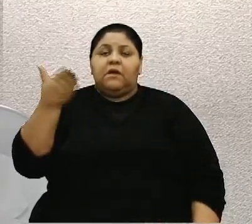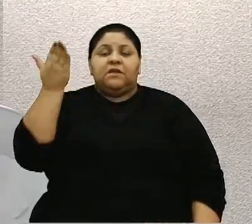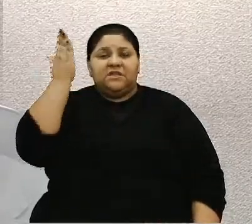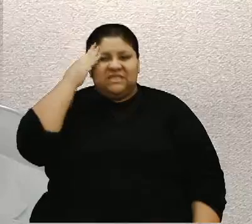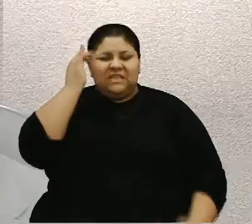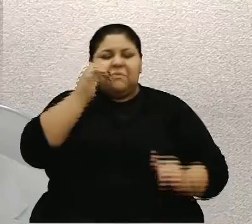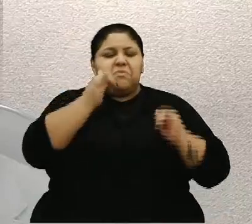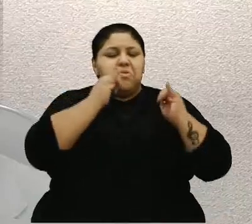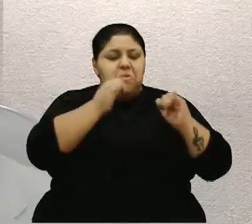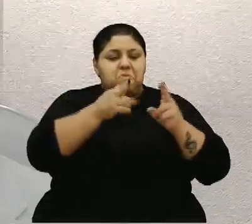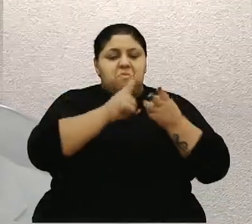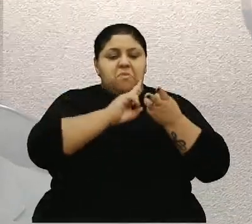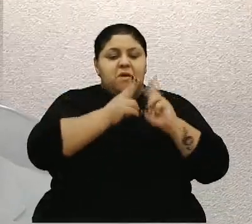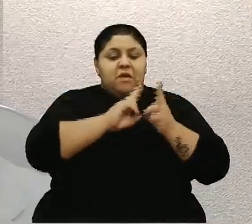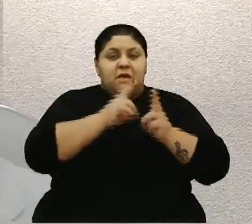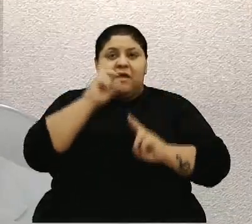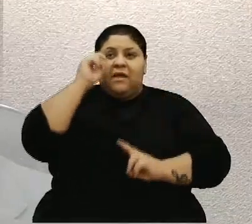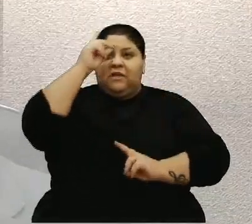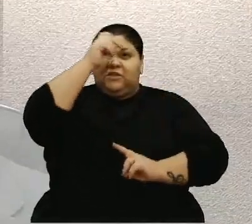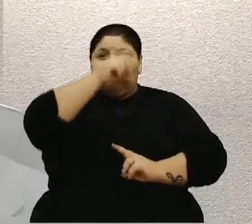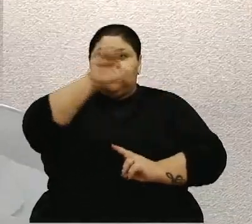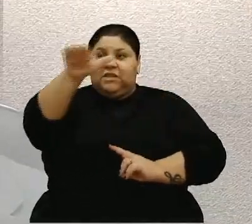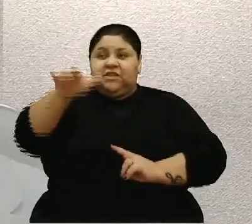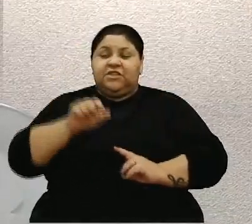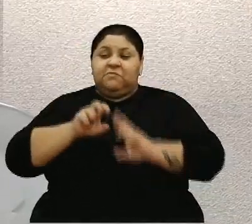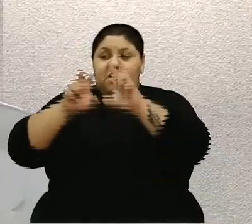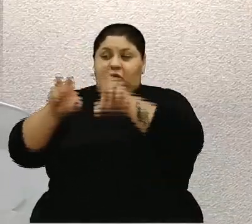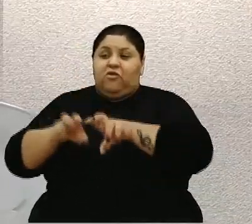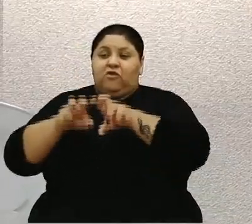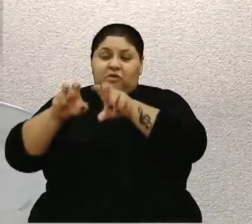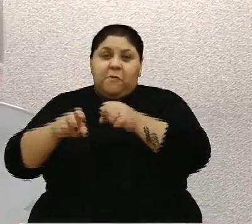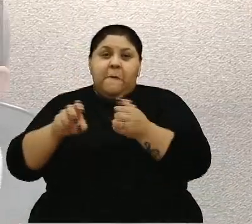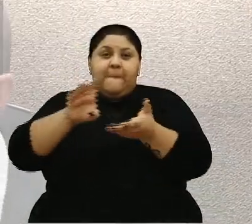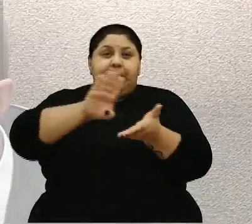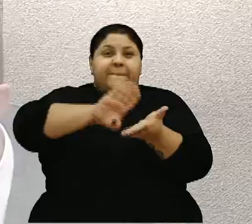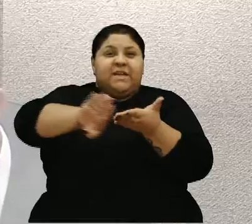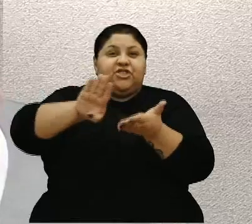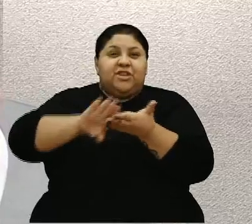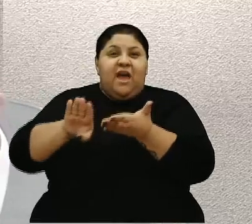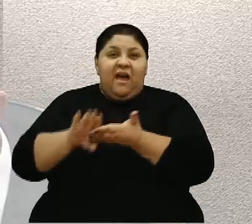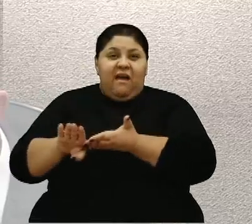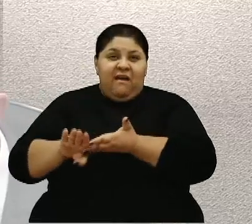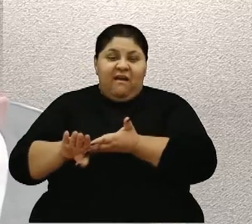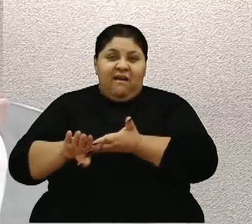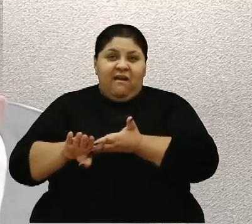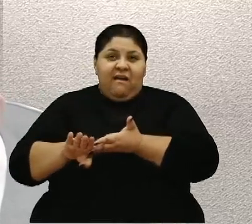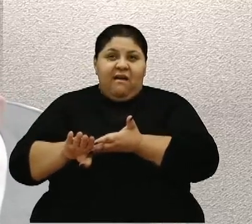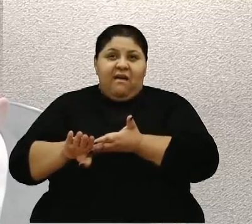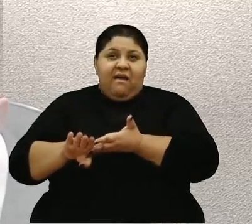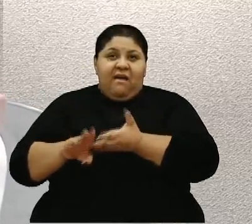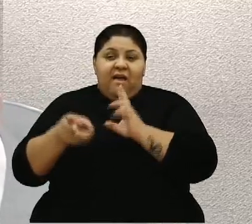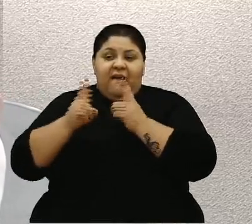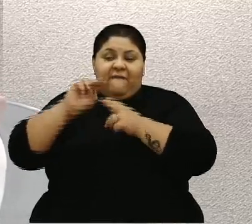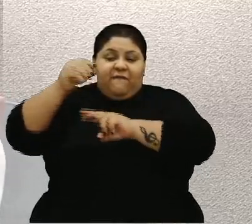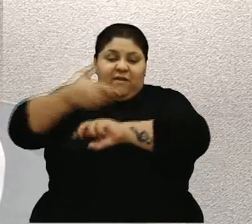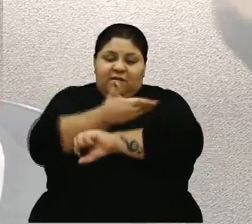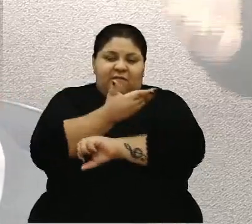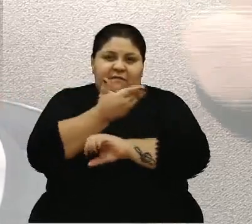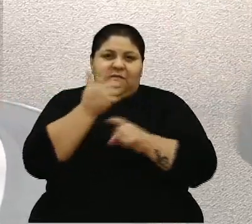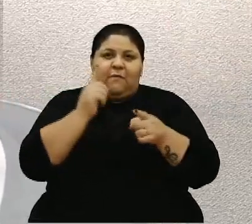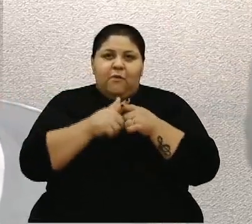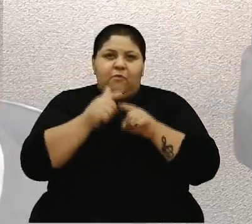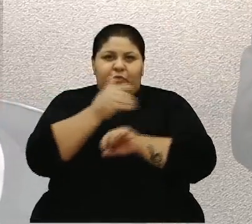passam. Muitas vezes tem que chamar um agricultor com o trator para tirar o ônibus ou a van do buraco, porque as estradas nem sempre,